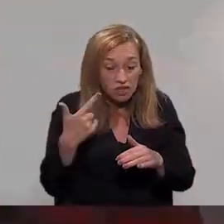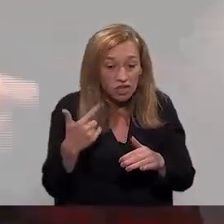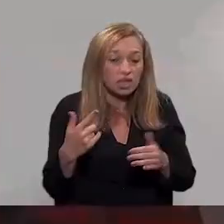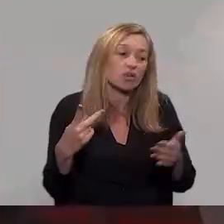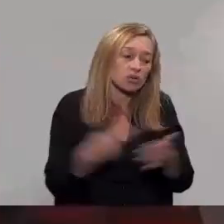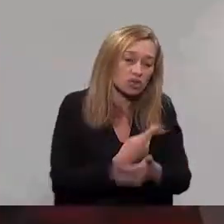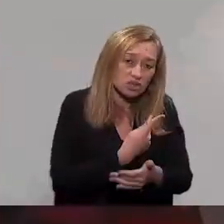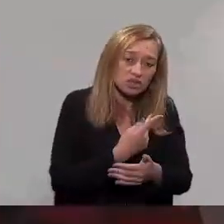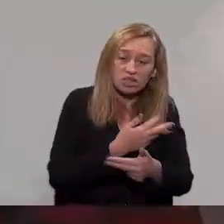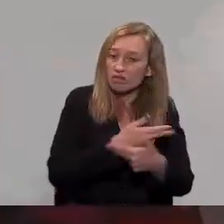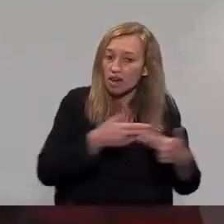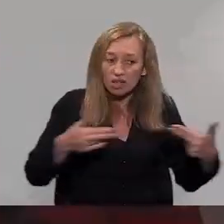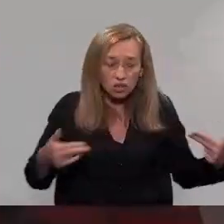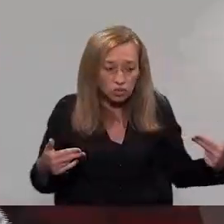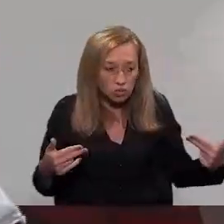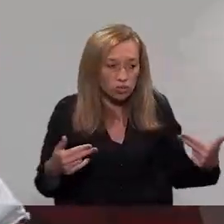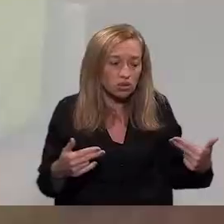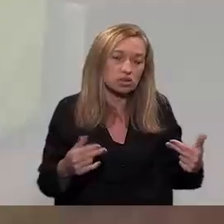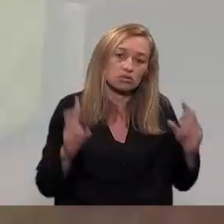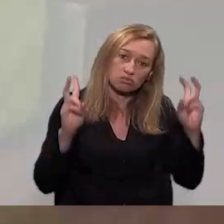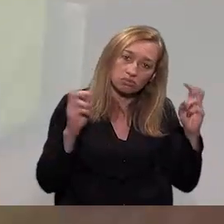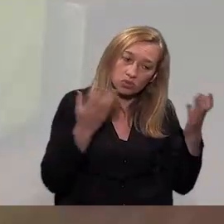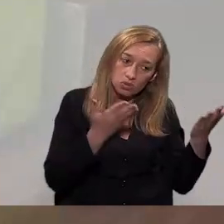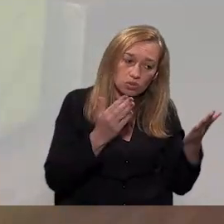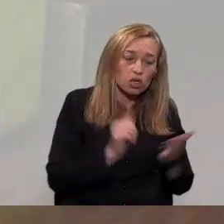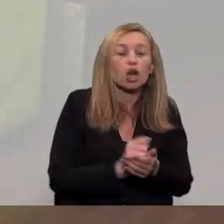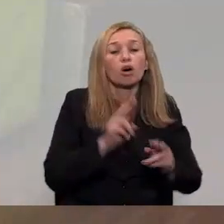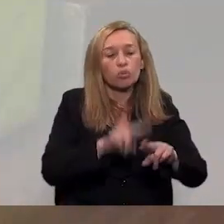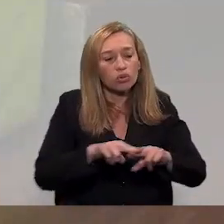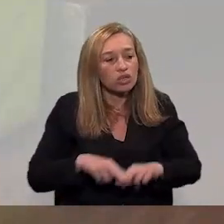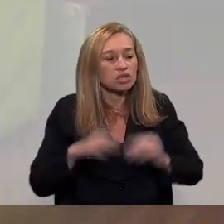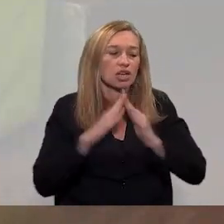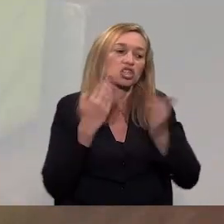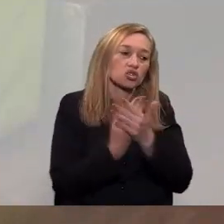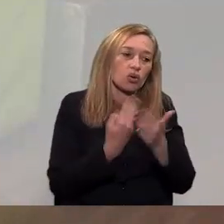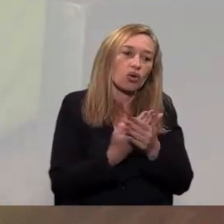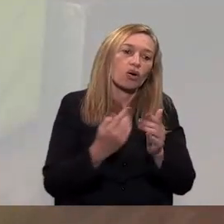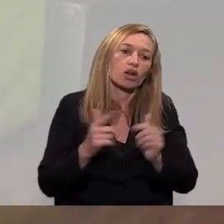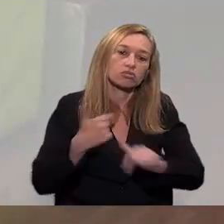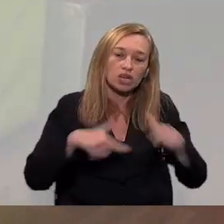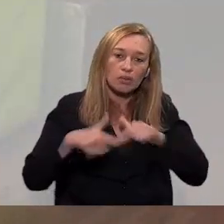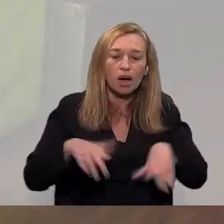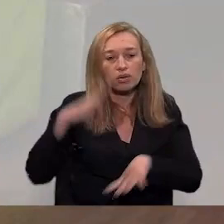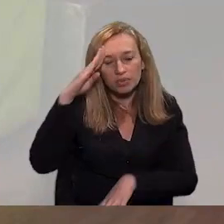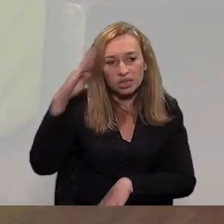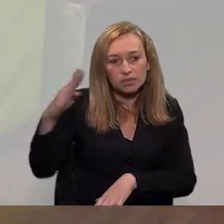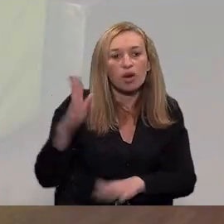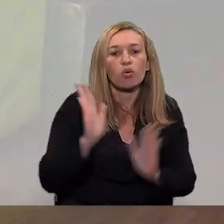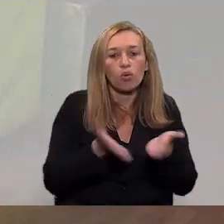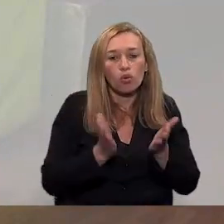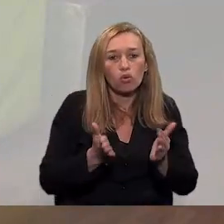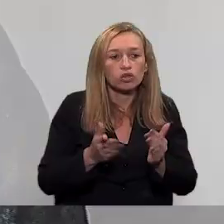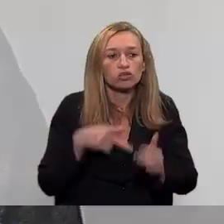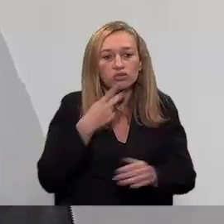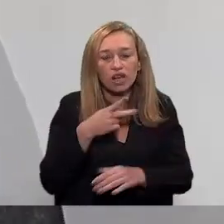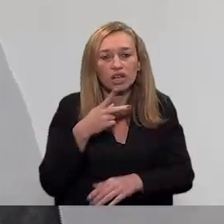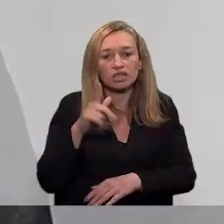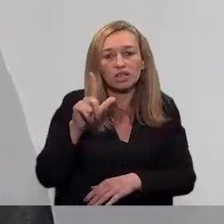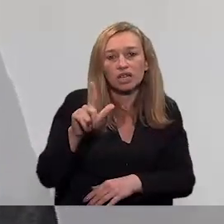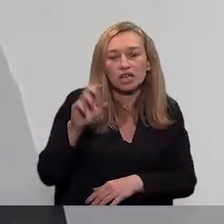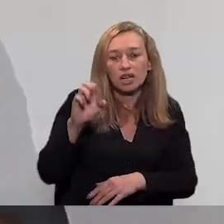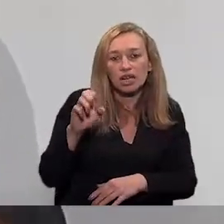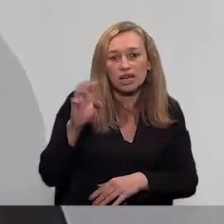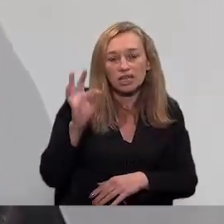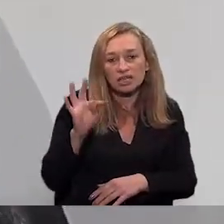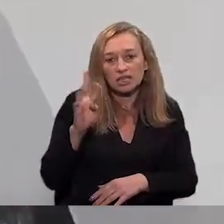descobrir que acontecia muita coisa Exato. naquilo, né? Exato. É por isso que as escolas elas têm um papel fundamental. A gente hoje está falando